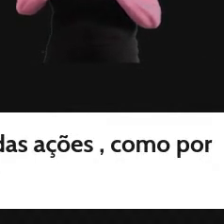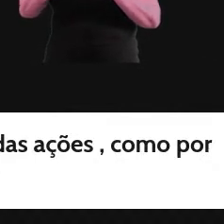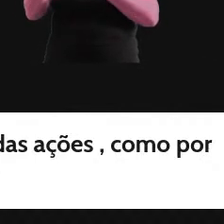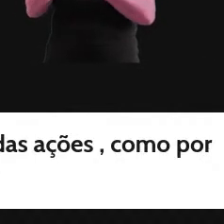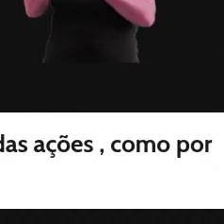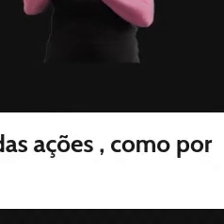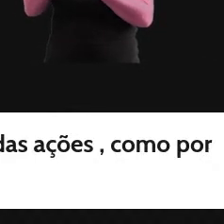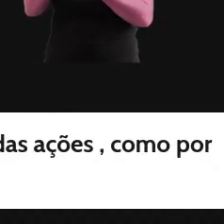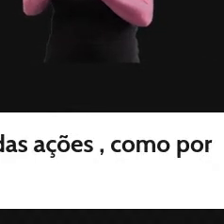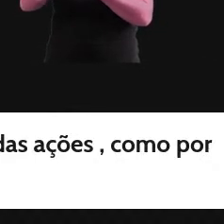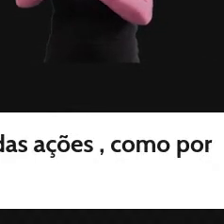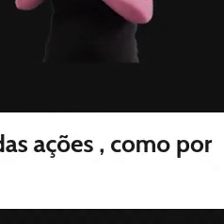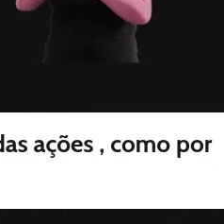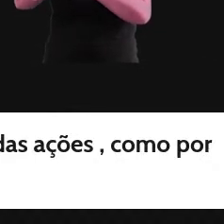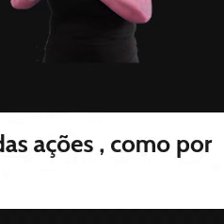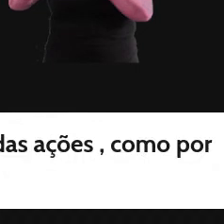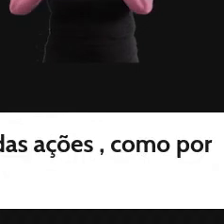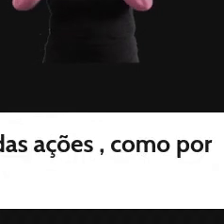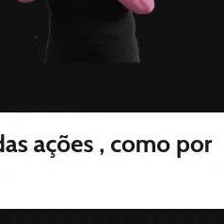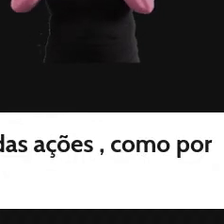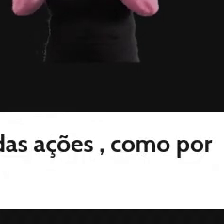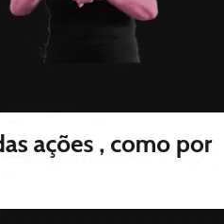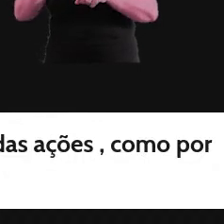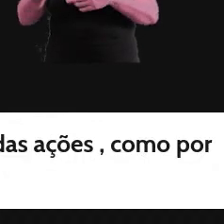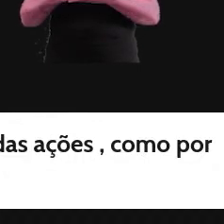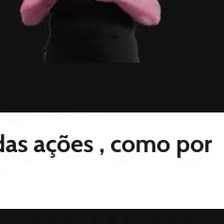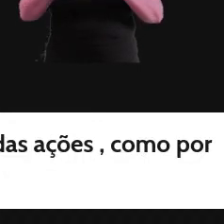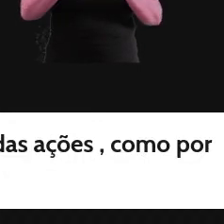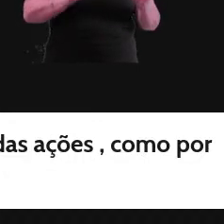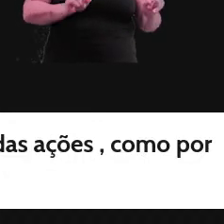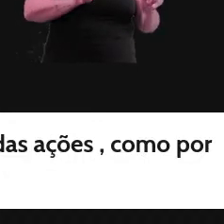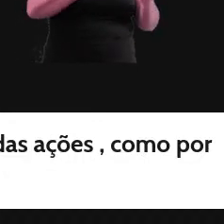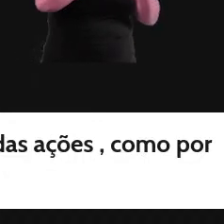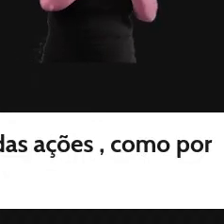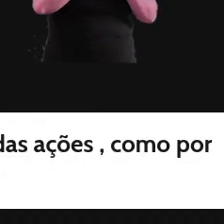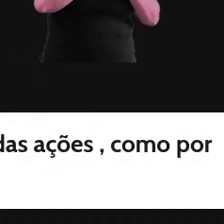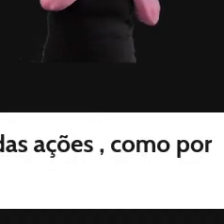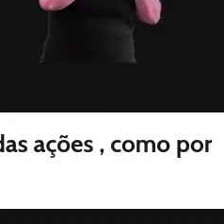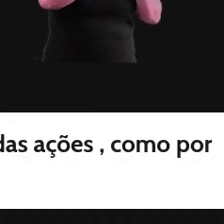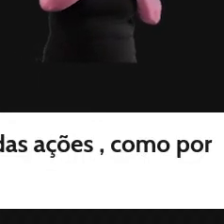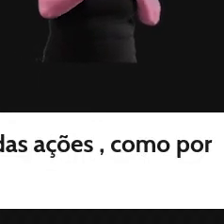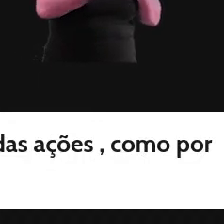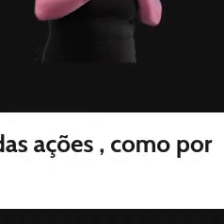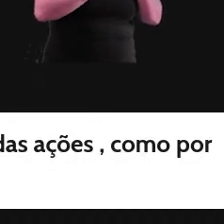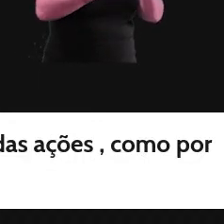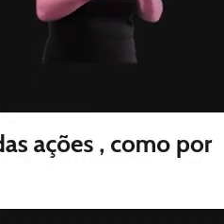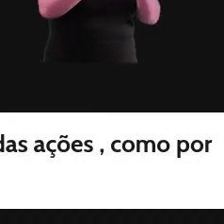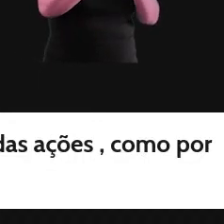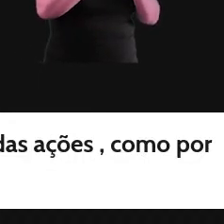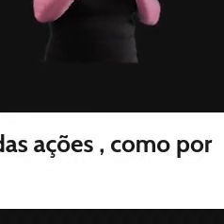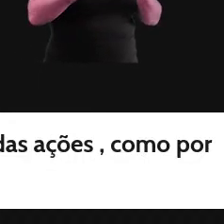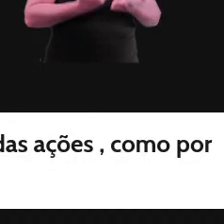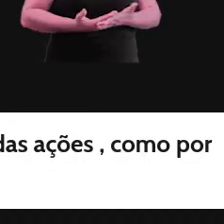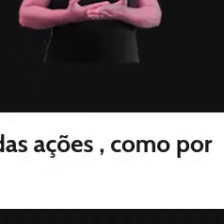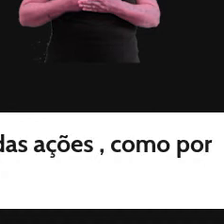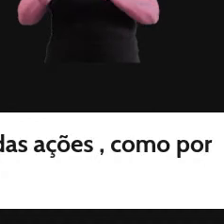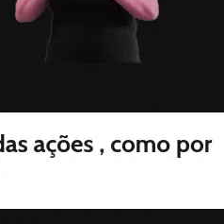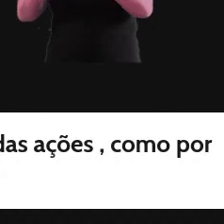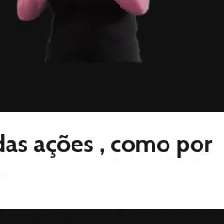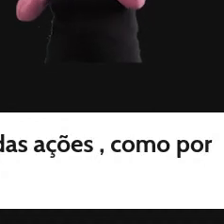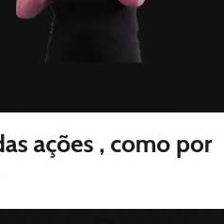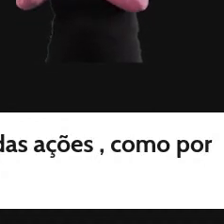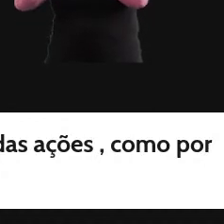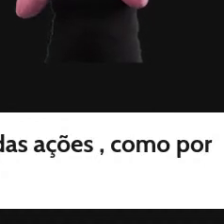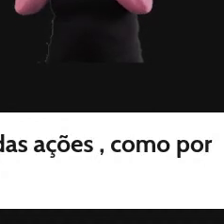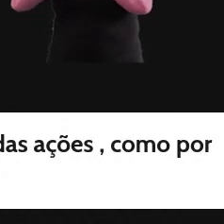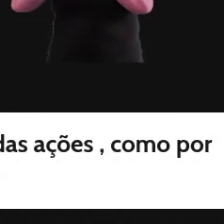privada, mas há que se colocar esse aspecto que pesquisas já têm evidenciado, que, por vezes, a iniciativa privada,